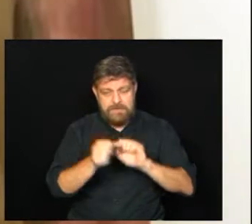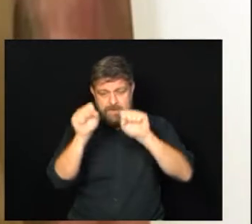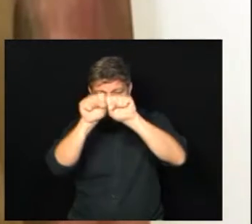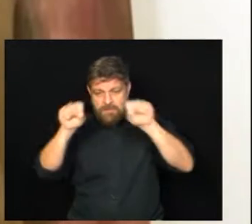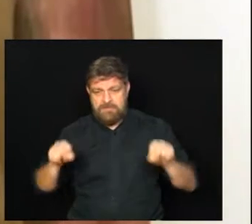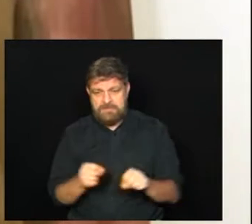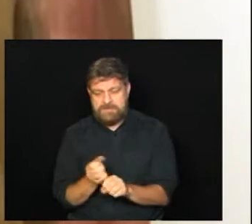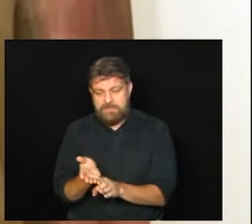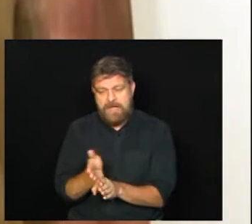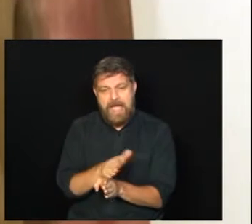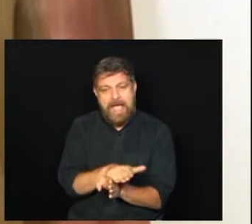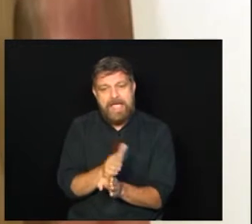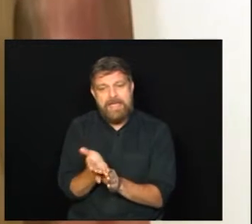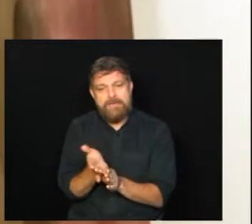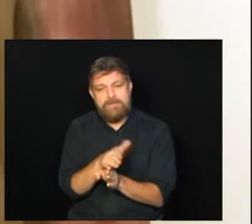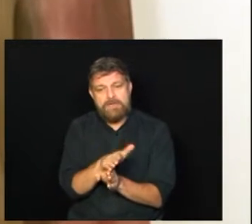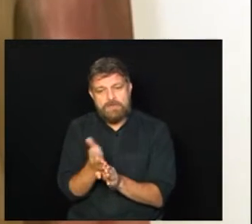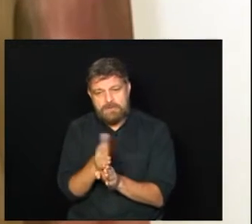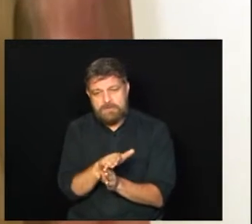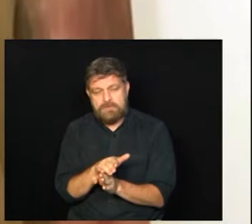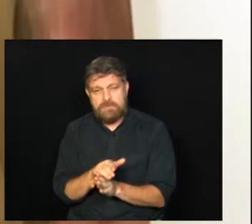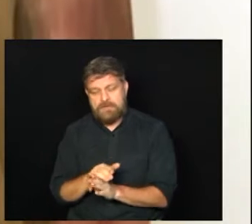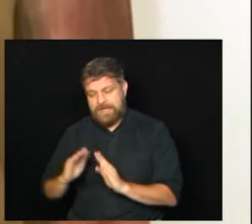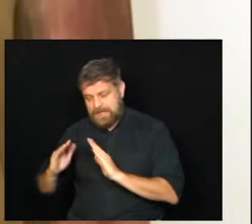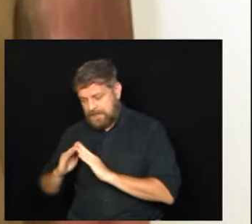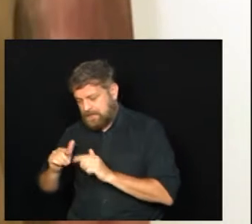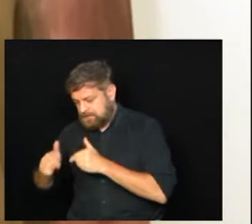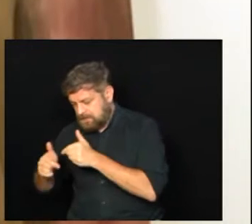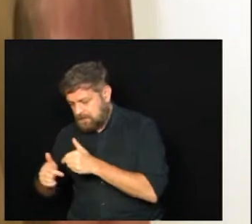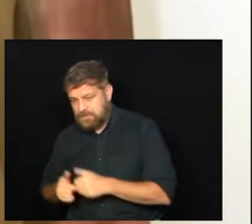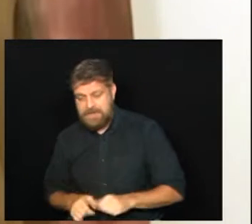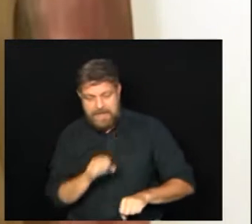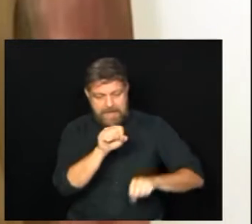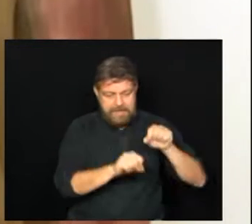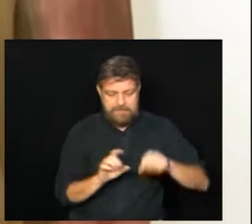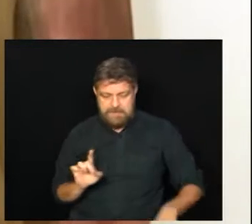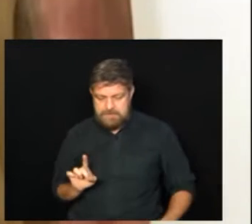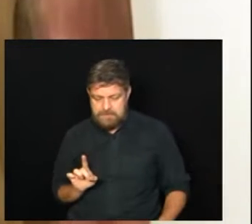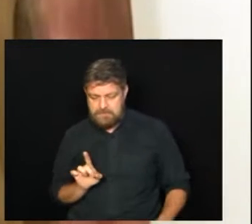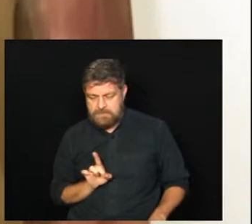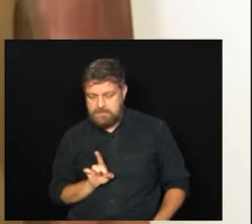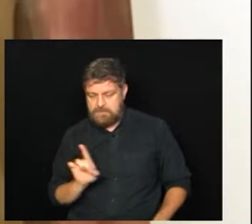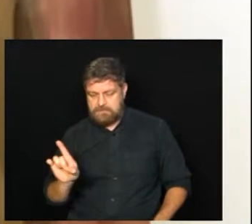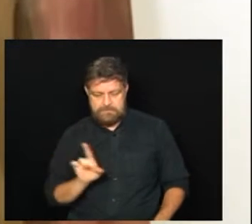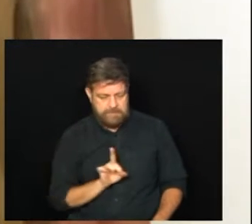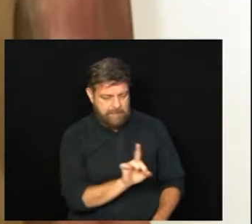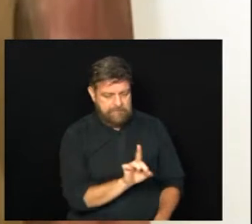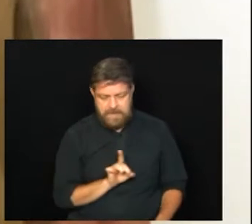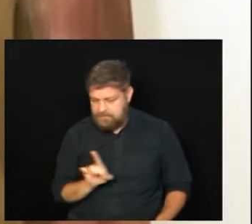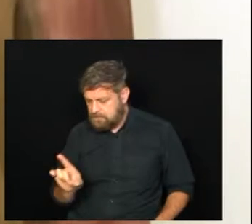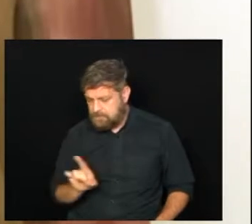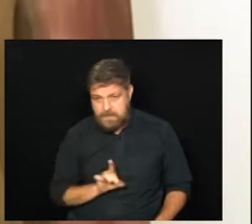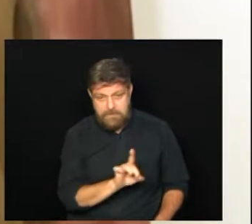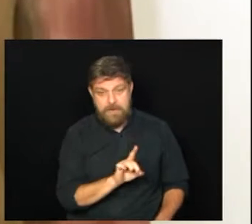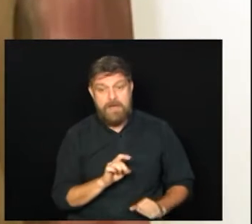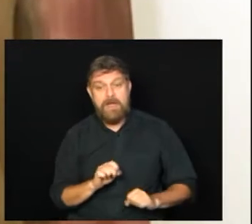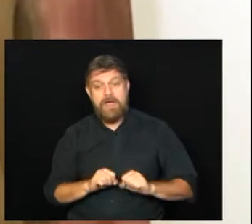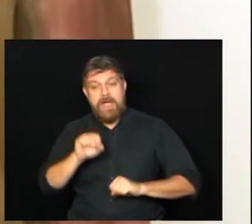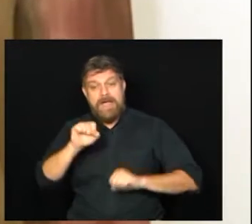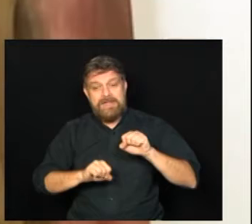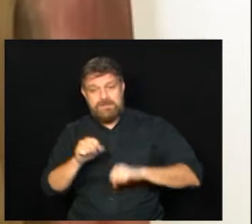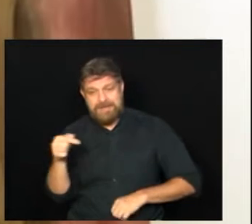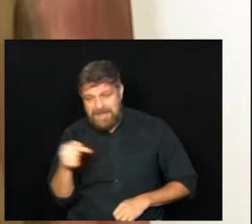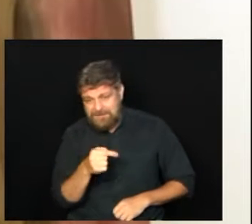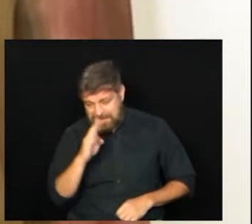híbrido. As pessoas vão trabalhar um tempo em casa e um tempo nas empresas. Nas indústrias, esse trabalho vai ser o